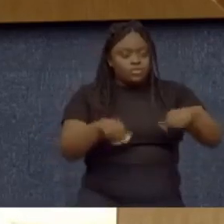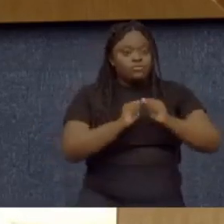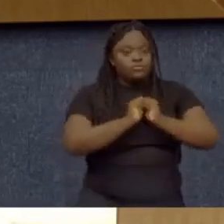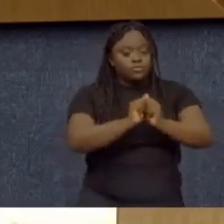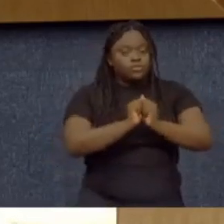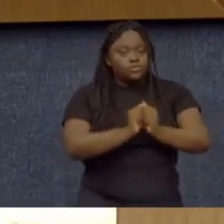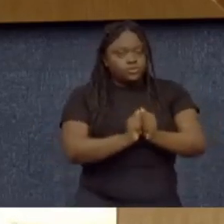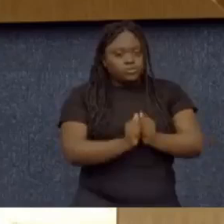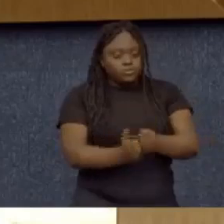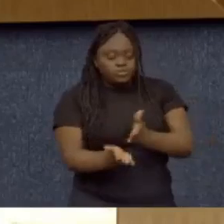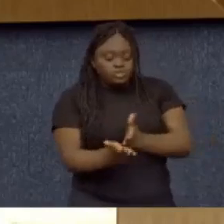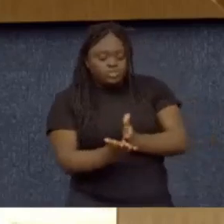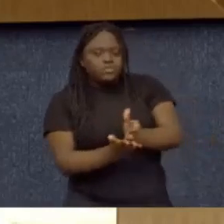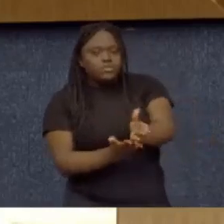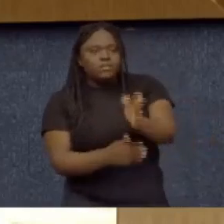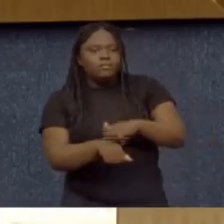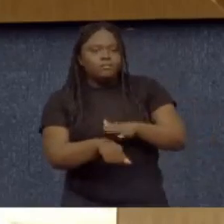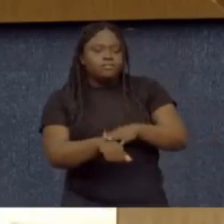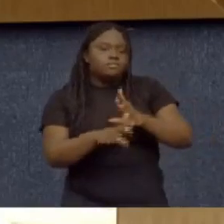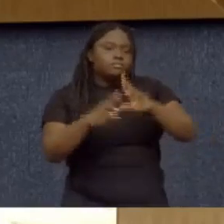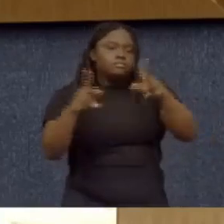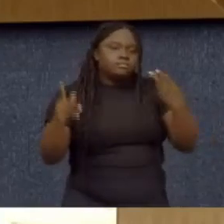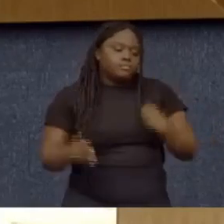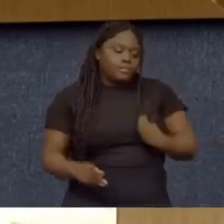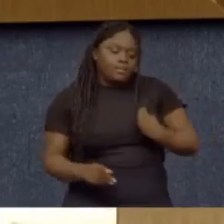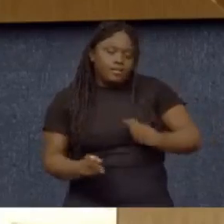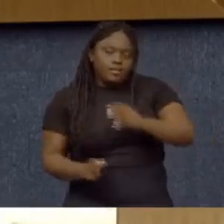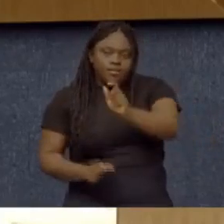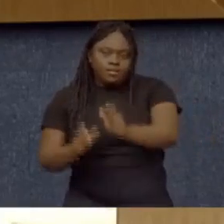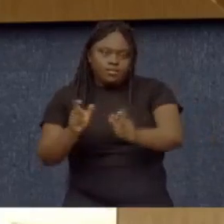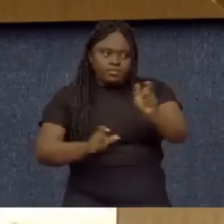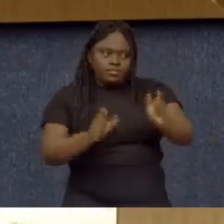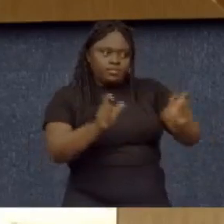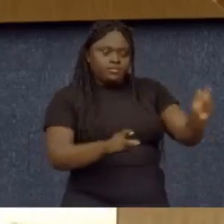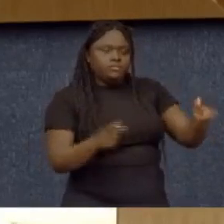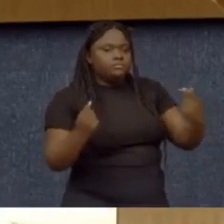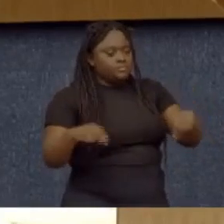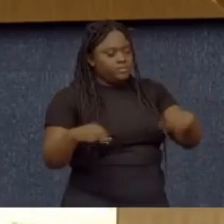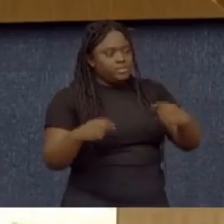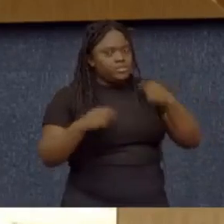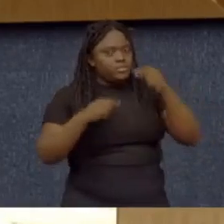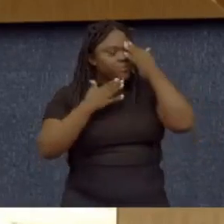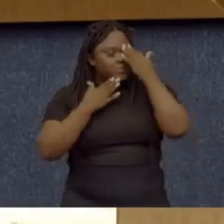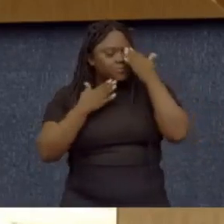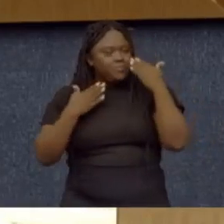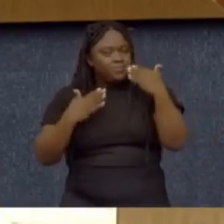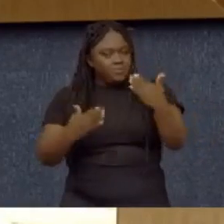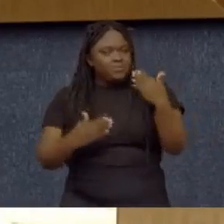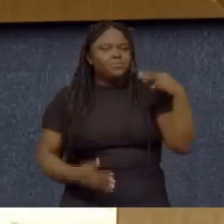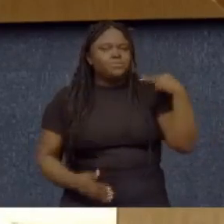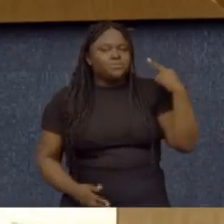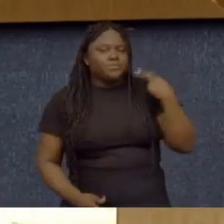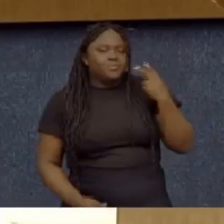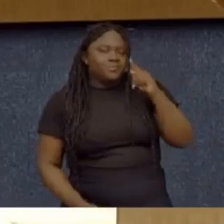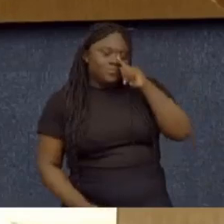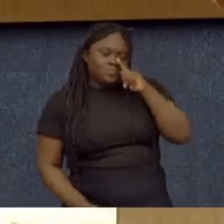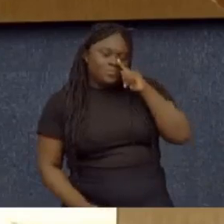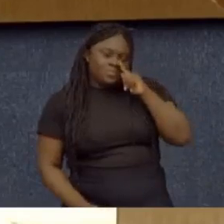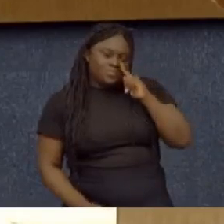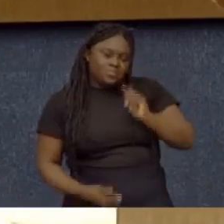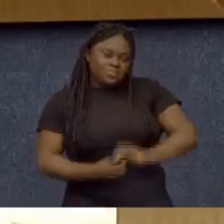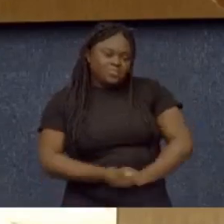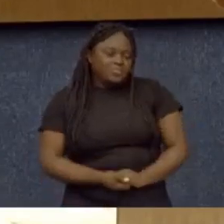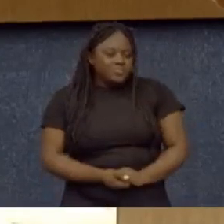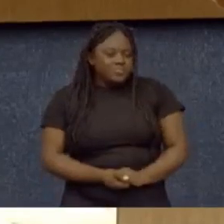Que possamos juntos seguir fazendo diferença na vida daqueles que mais precisam. Muito obrigado, vereador Gilson